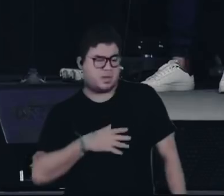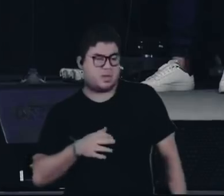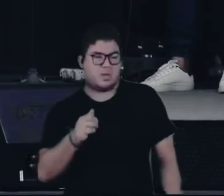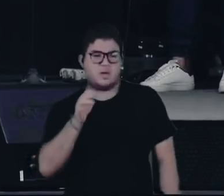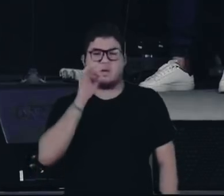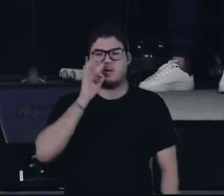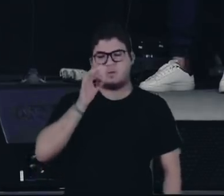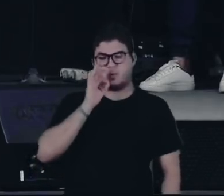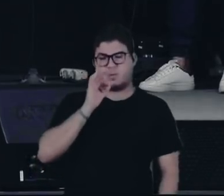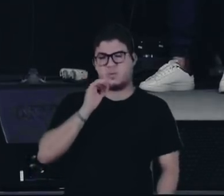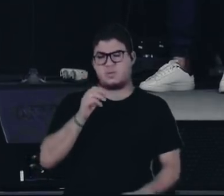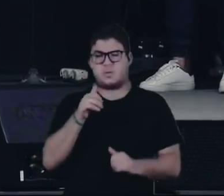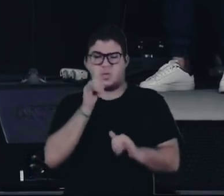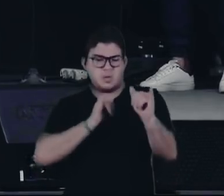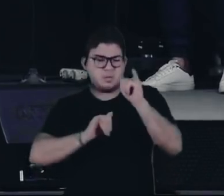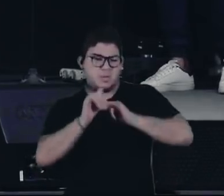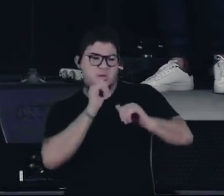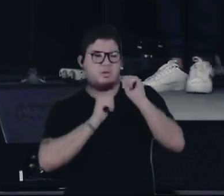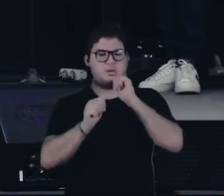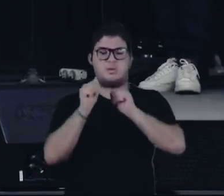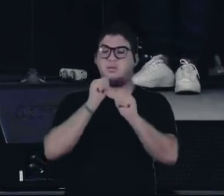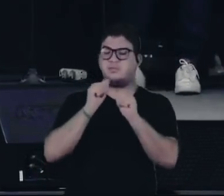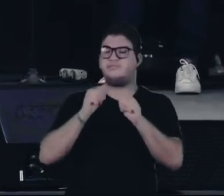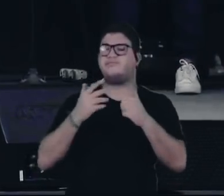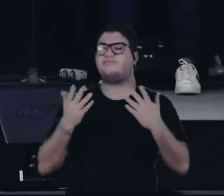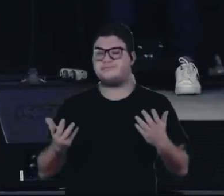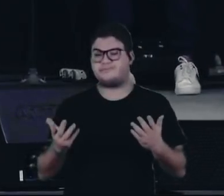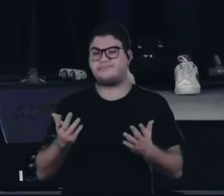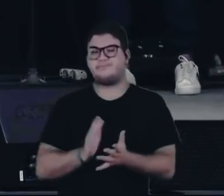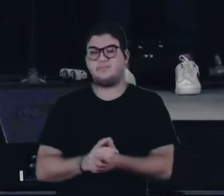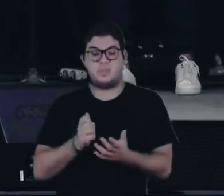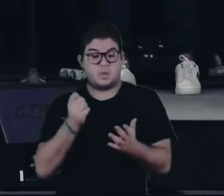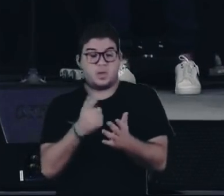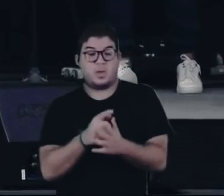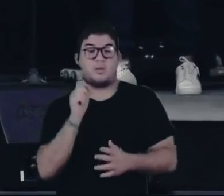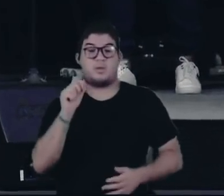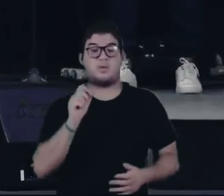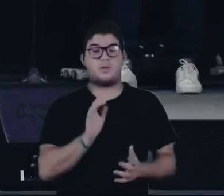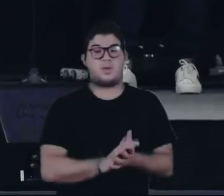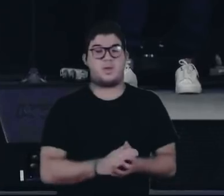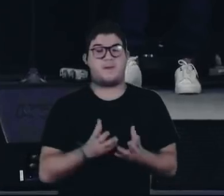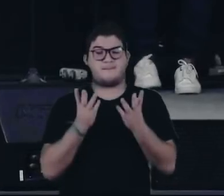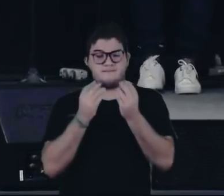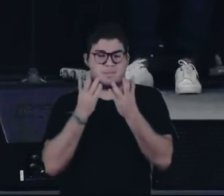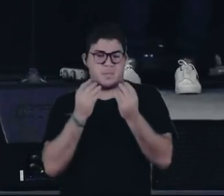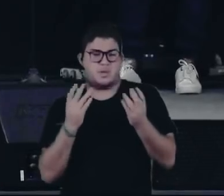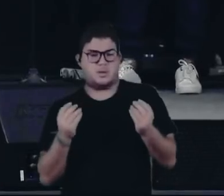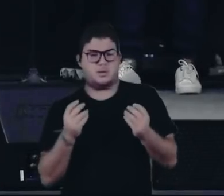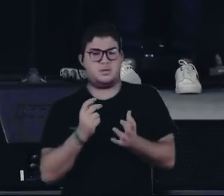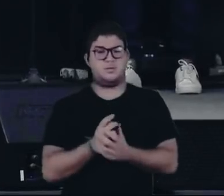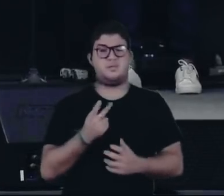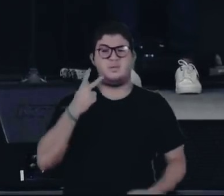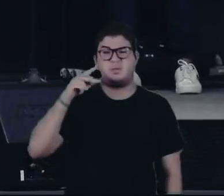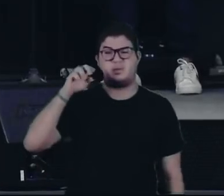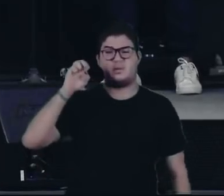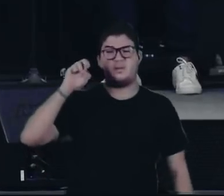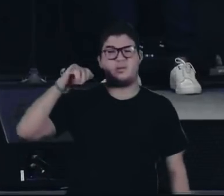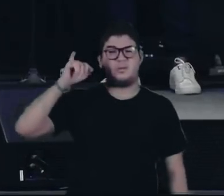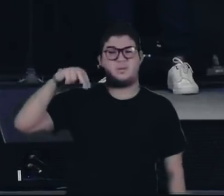não era? Uhum. Comprava o quê? Não sei quantas grades de Heineken.